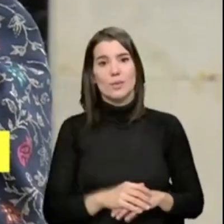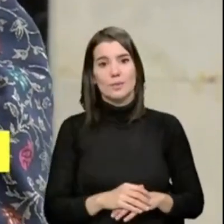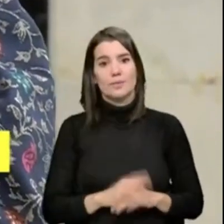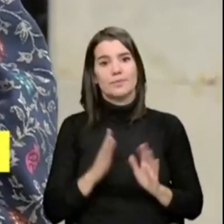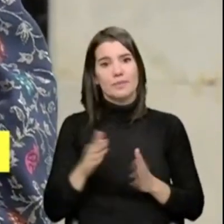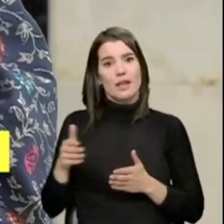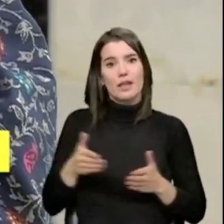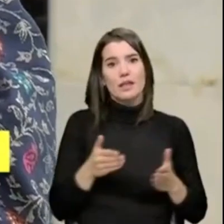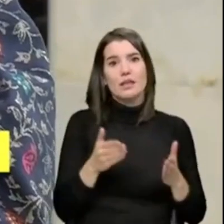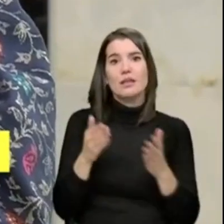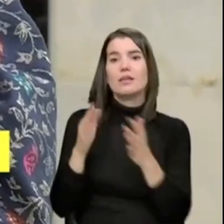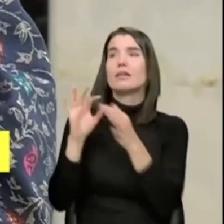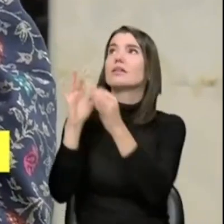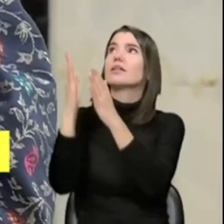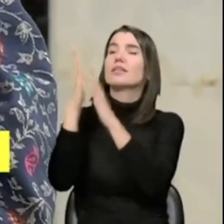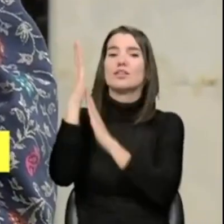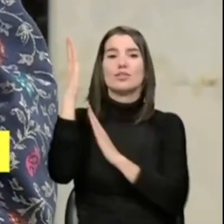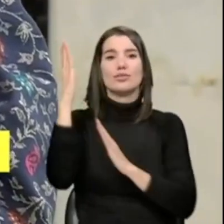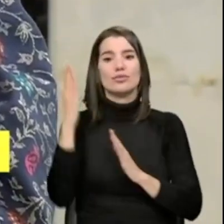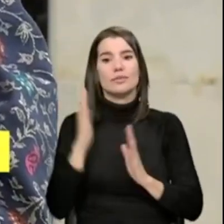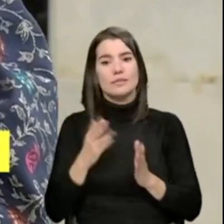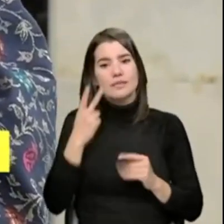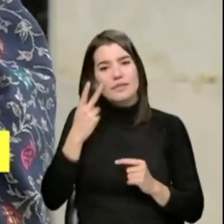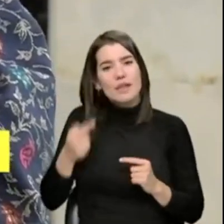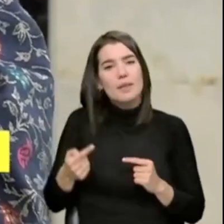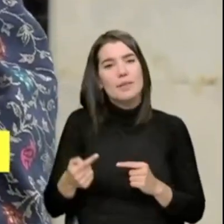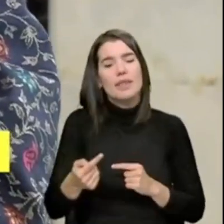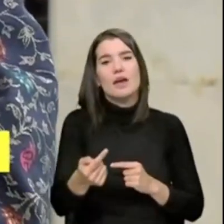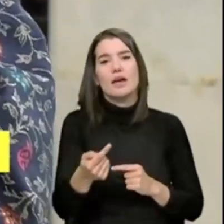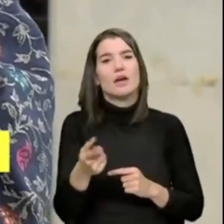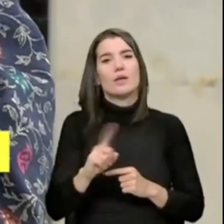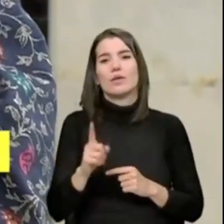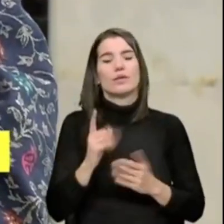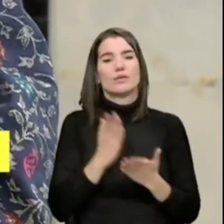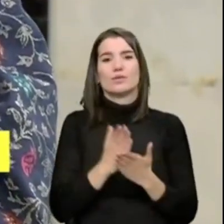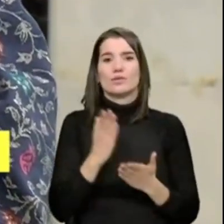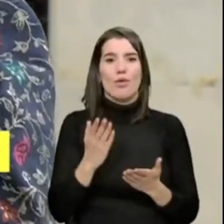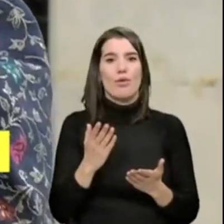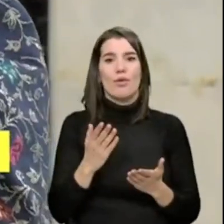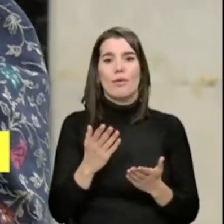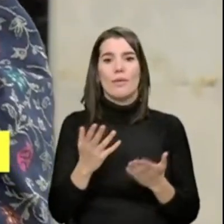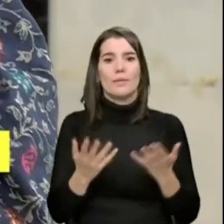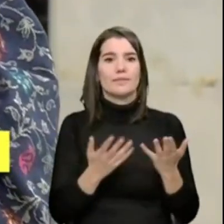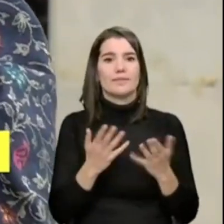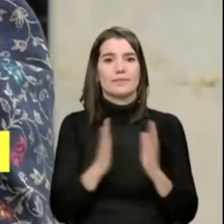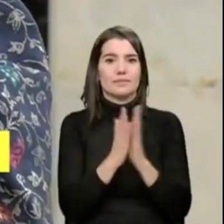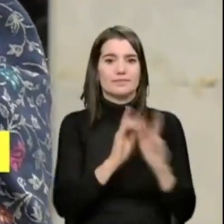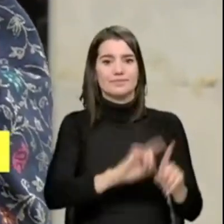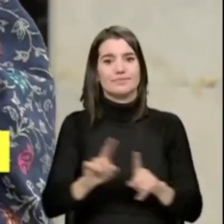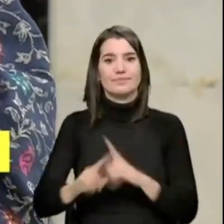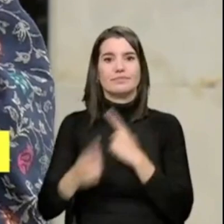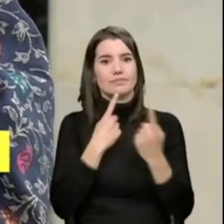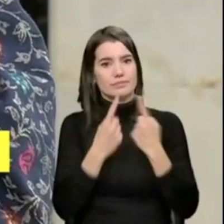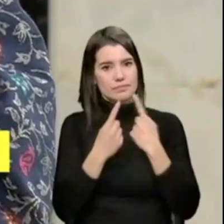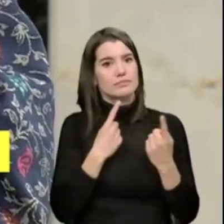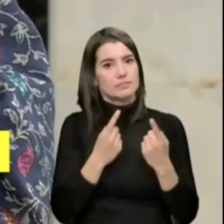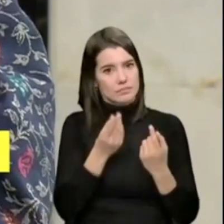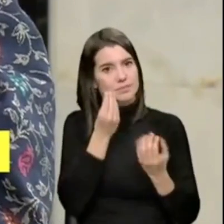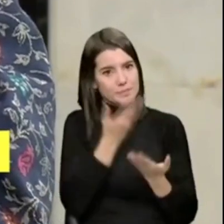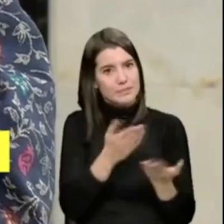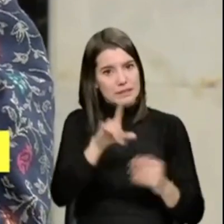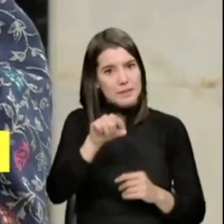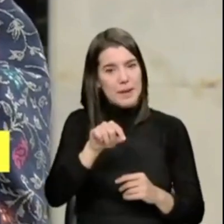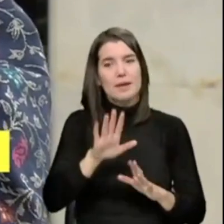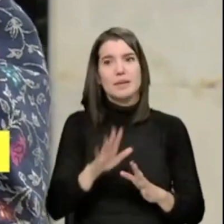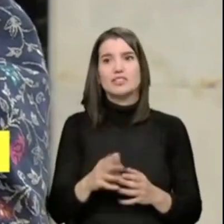caminho de Deus. Isso faz-se dia a dia, não só pelas diálogo interreligioso que faz parte, mas também